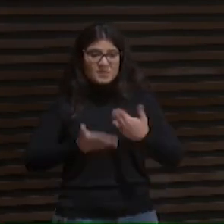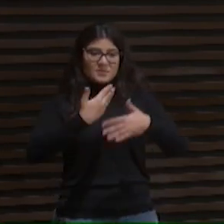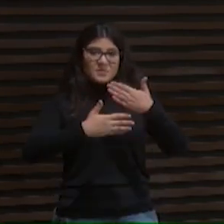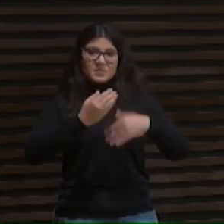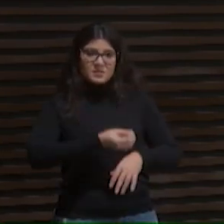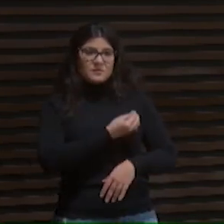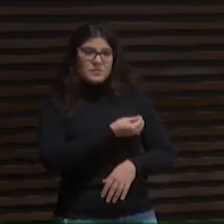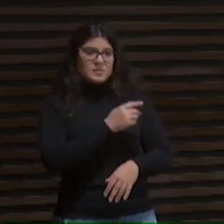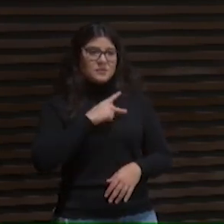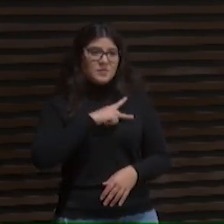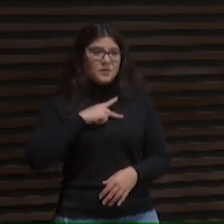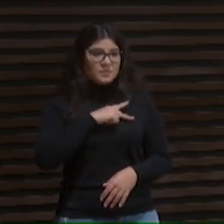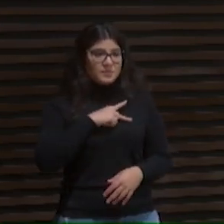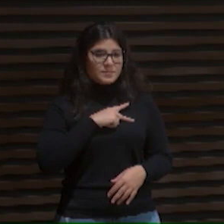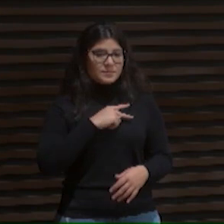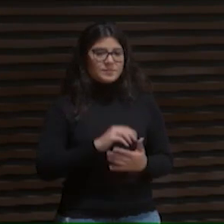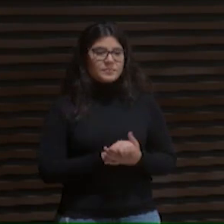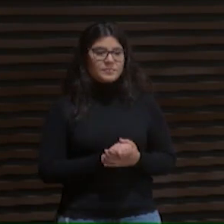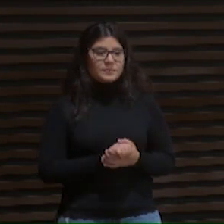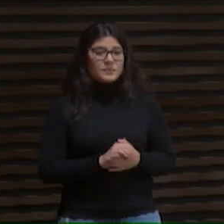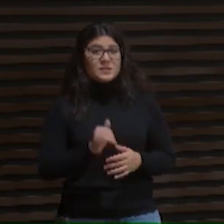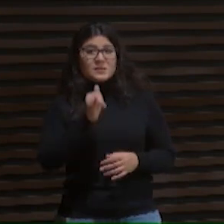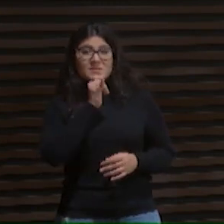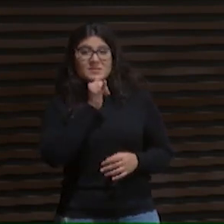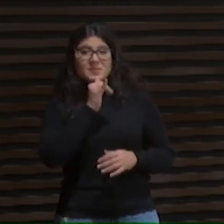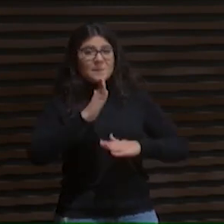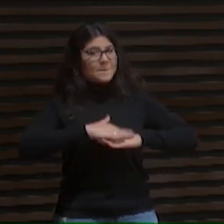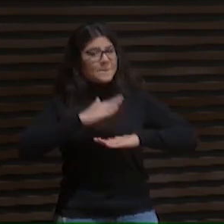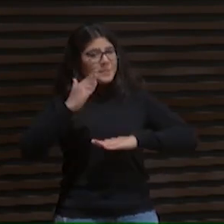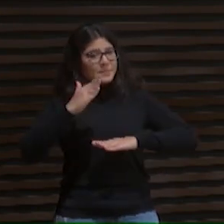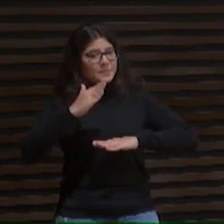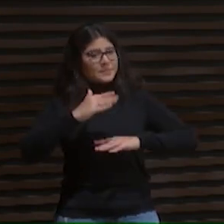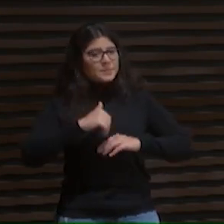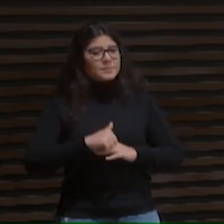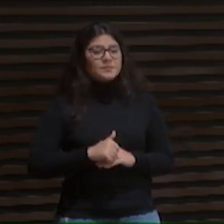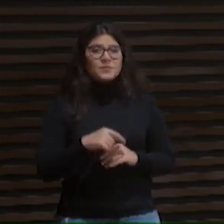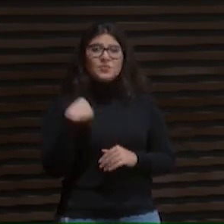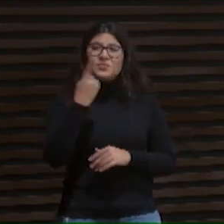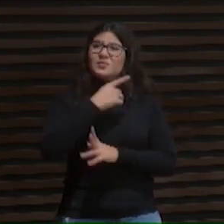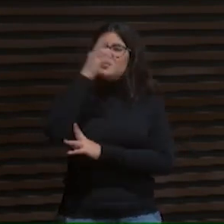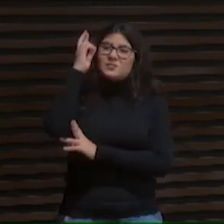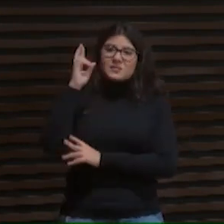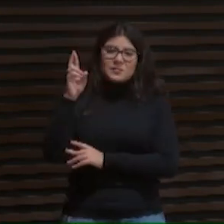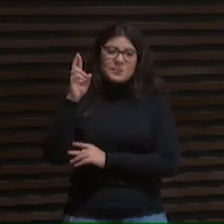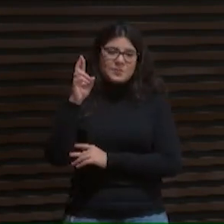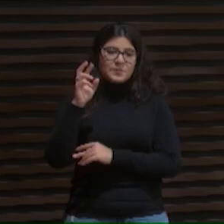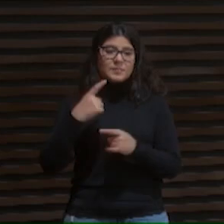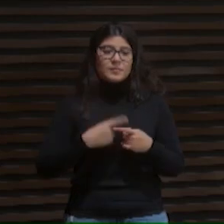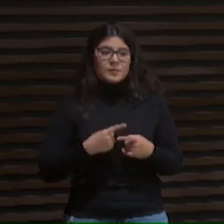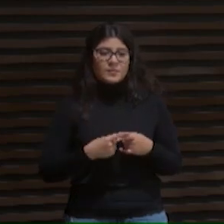Paulo. O exemplo máximo é o do nosso Senhor.